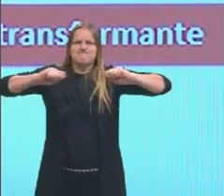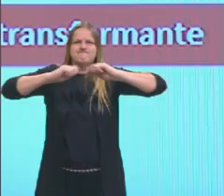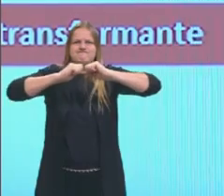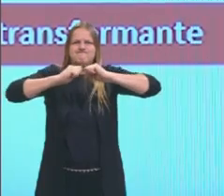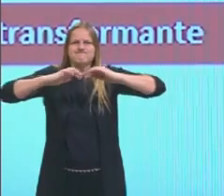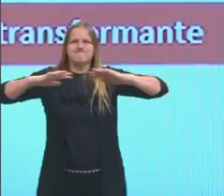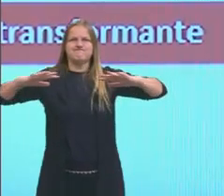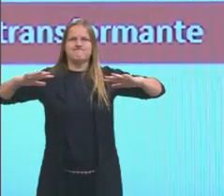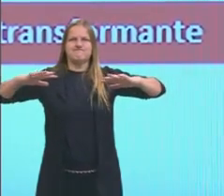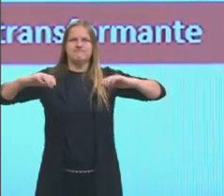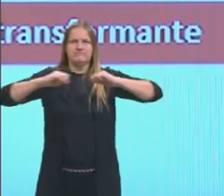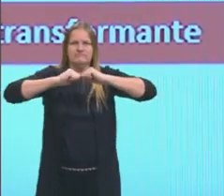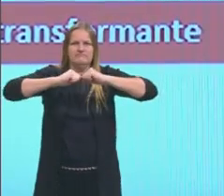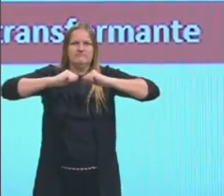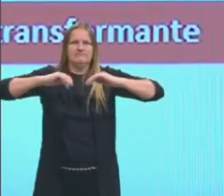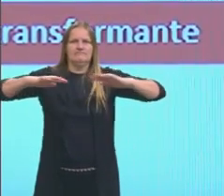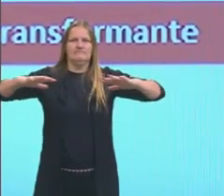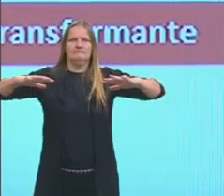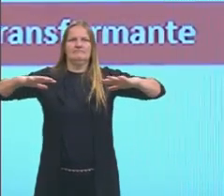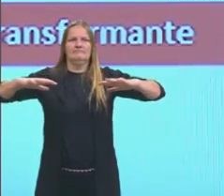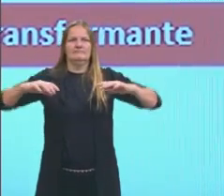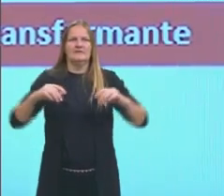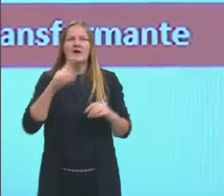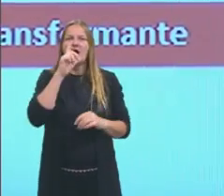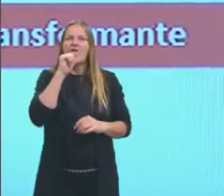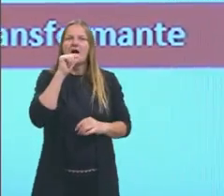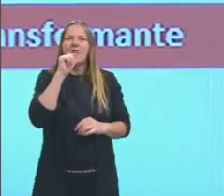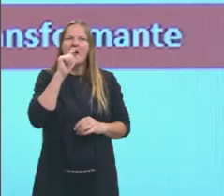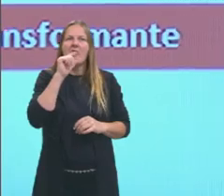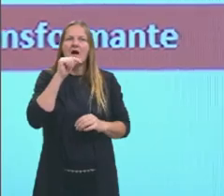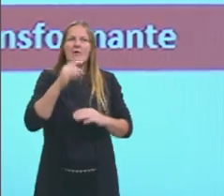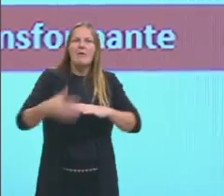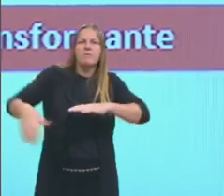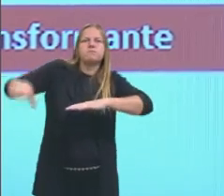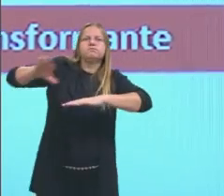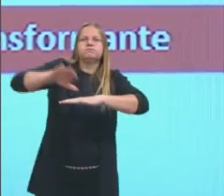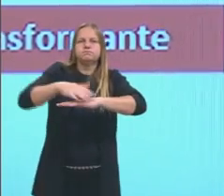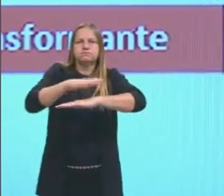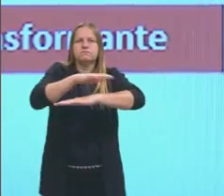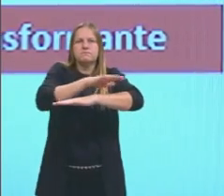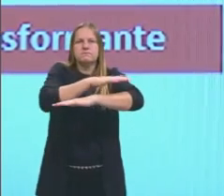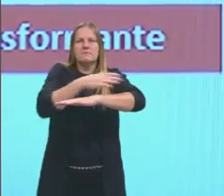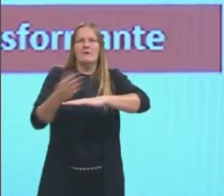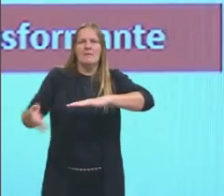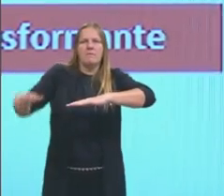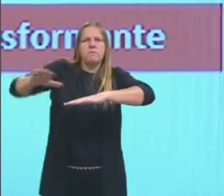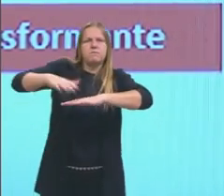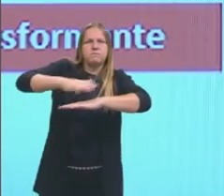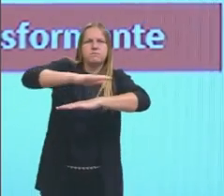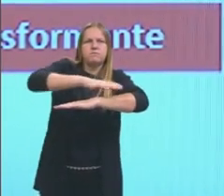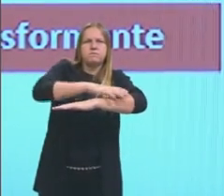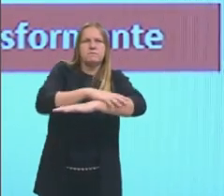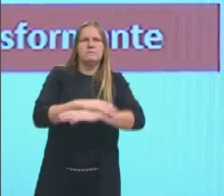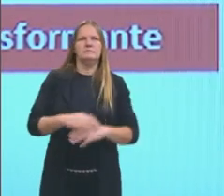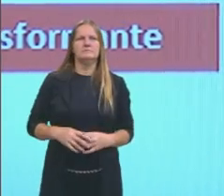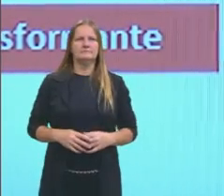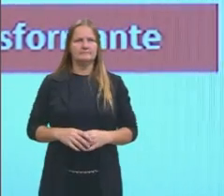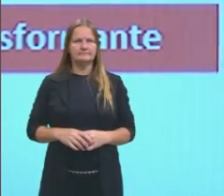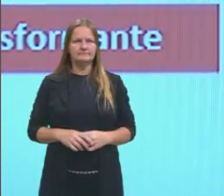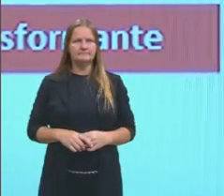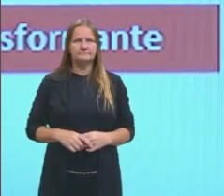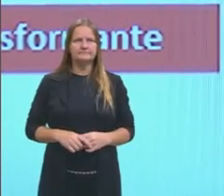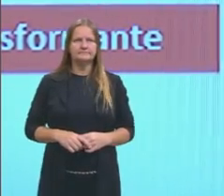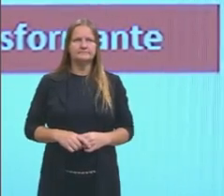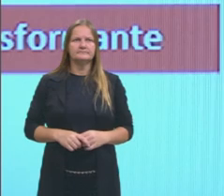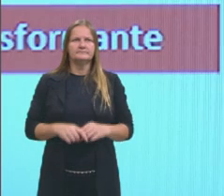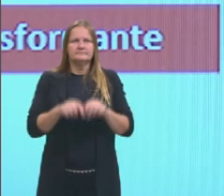rebaixado esse terreno o que que vai acontecer a água vai se sobrepor a a essa essa falha divergente